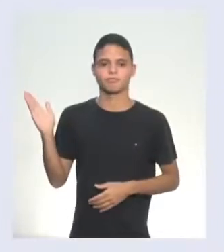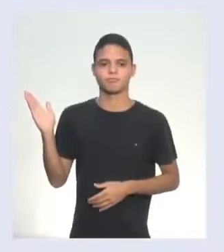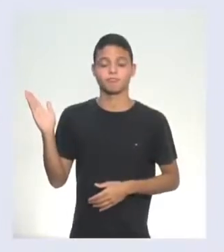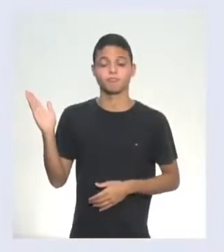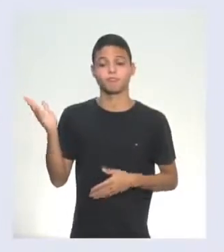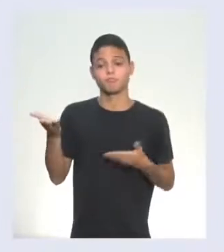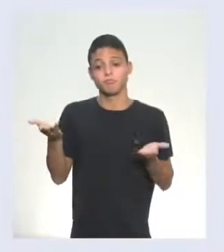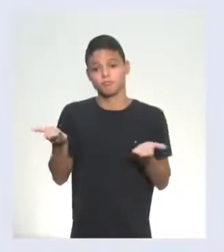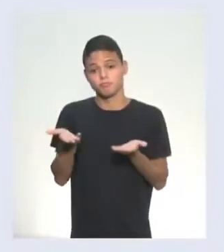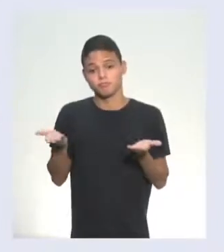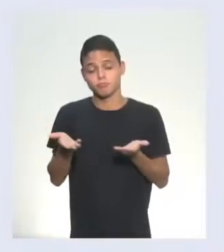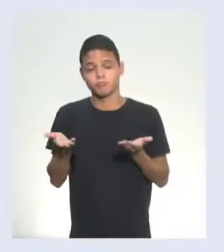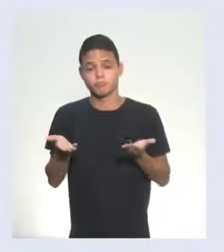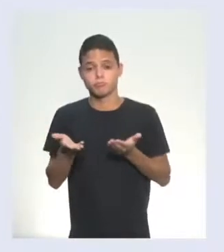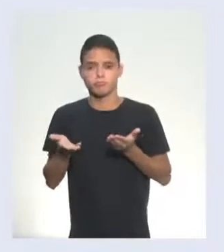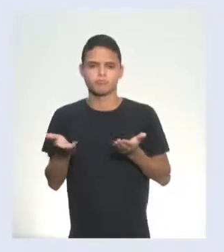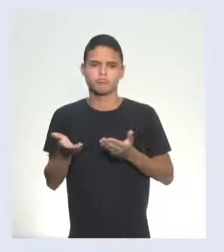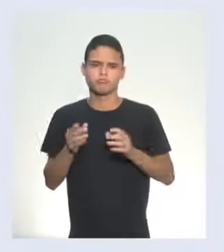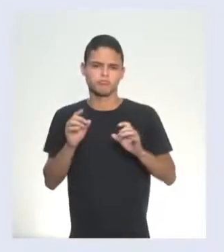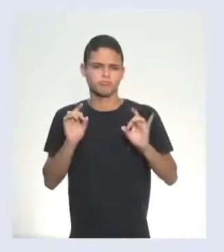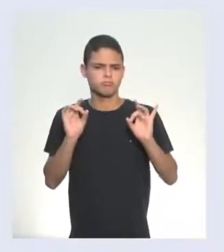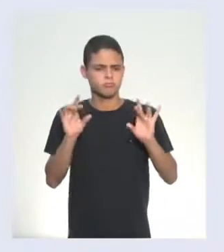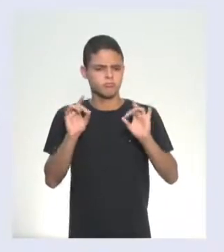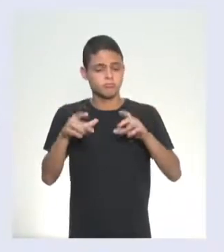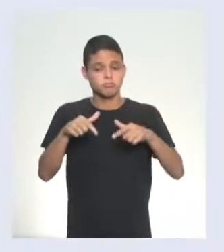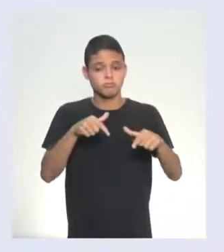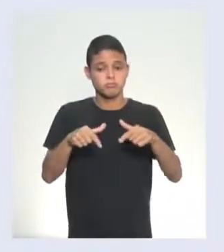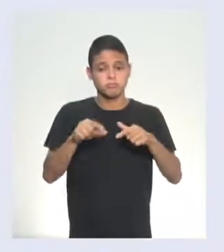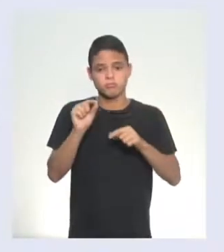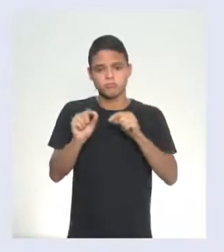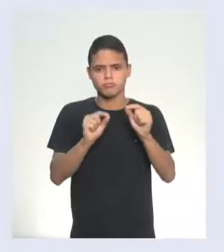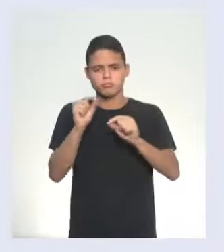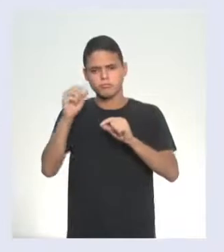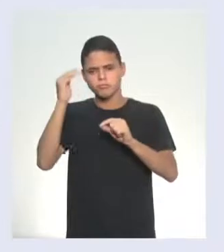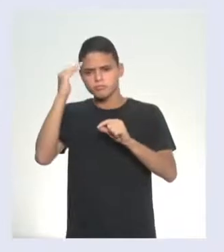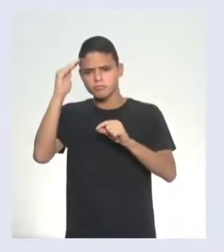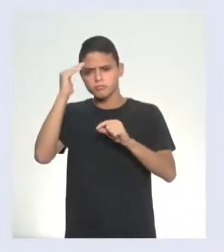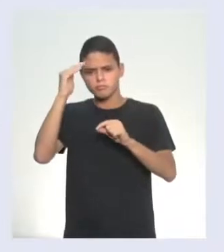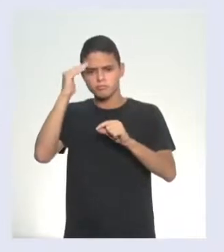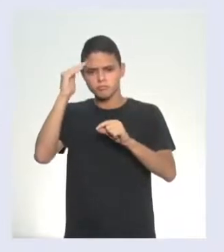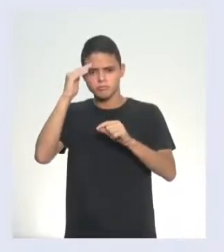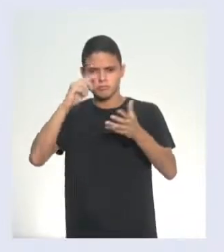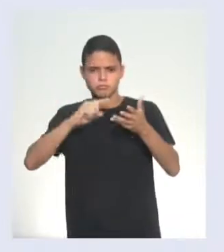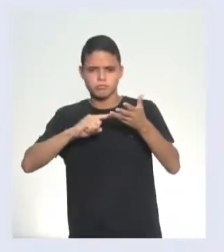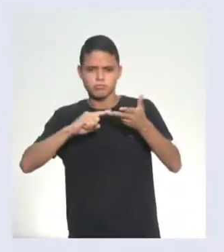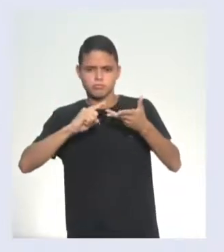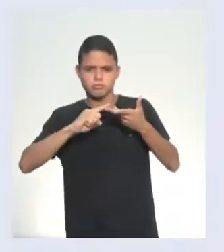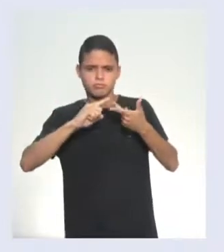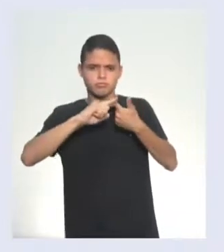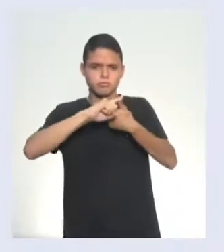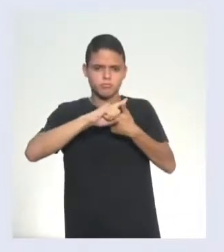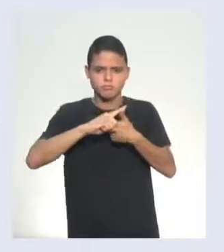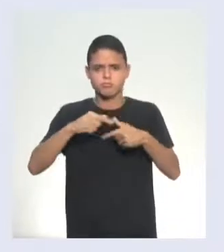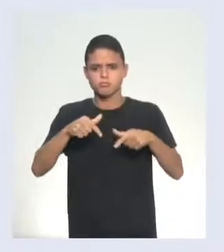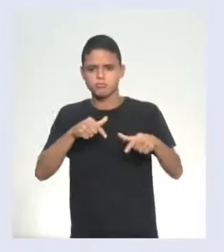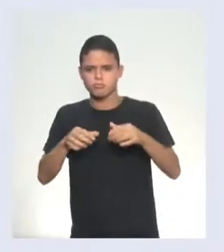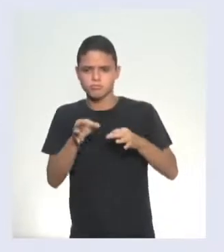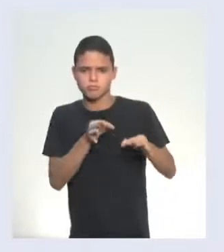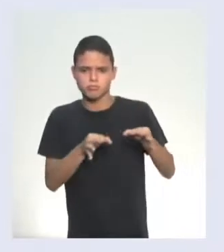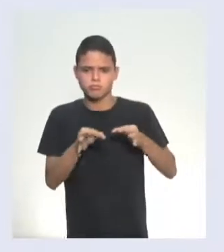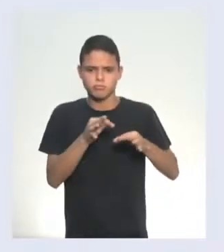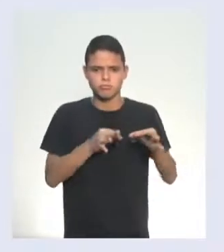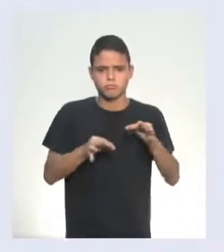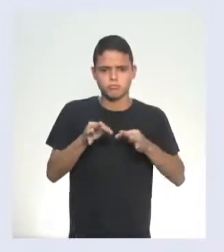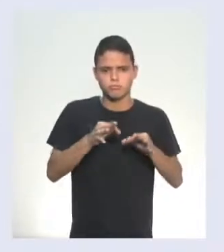Hoje vamos trabalhar com a atividade especial entender as principais características dos equipamentos de fabricação digital para